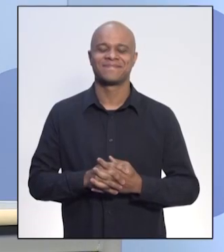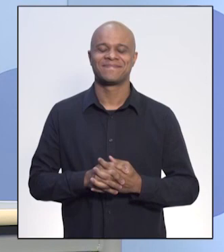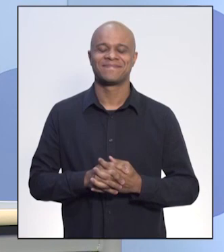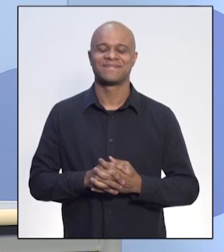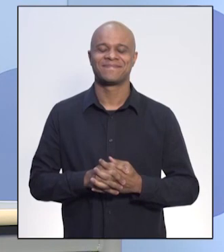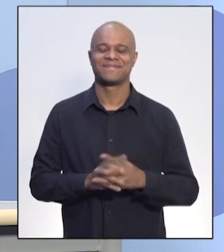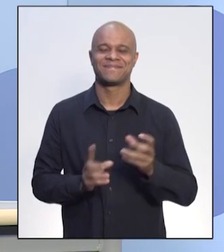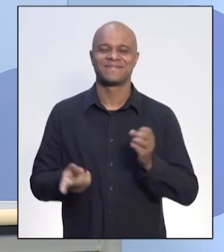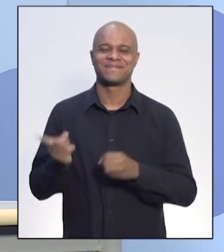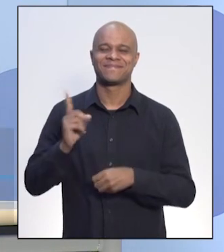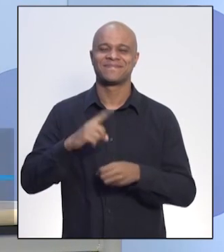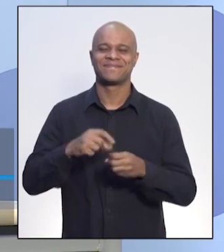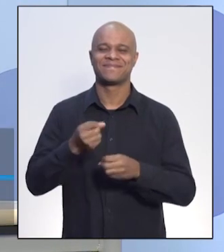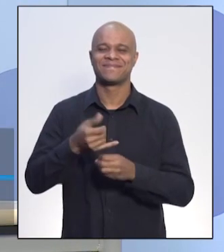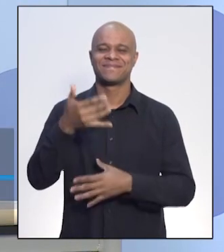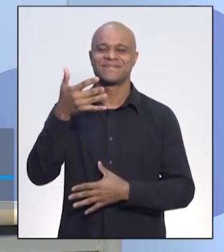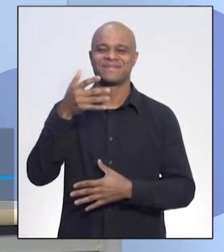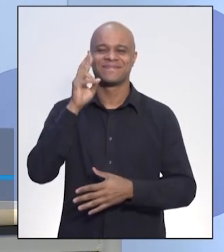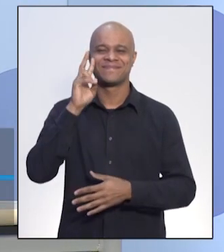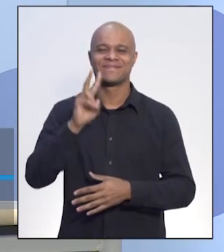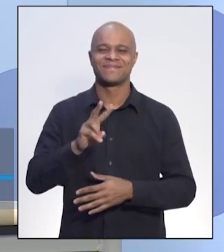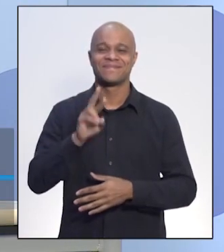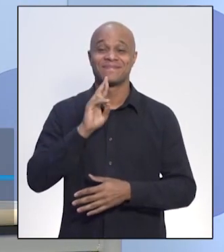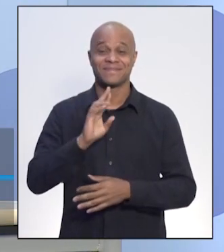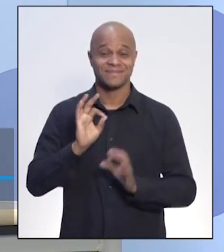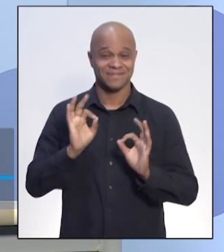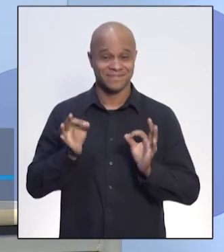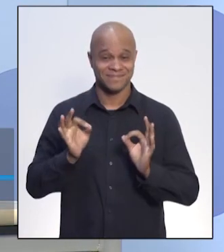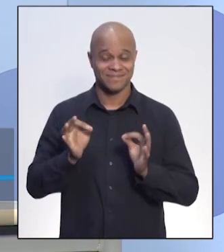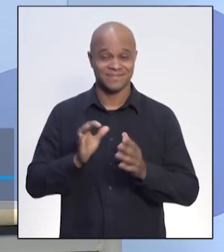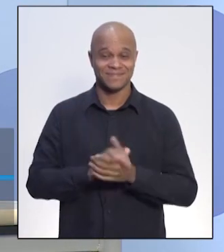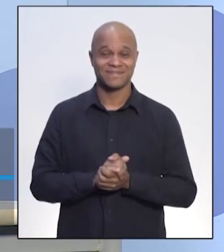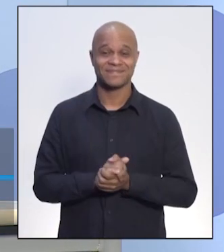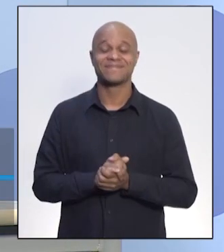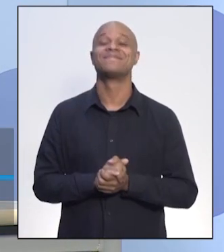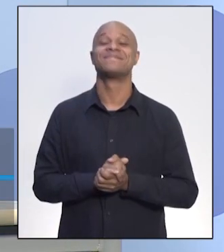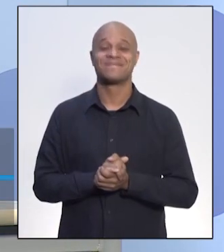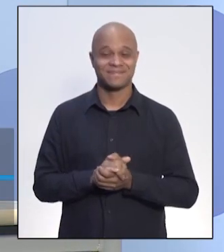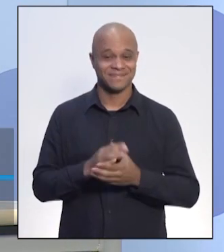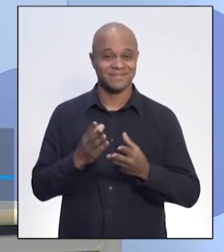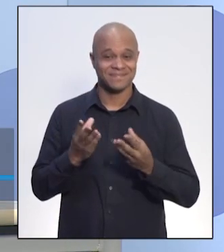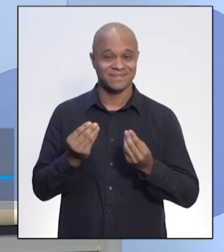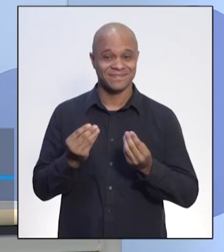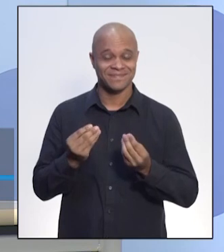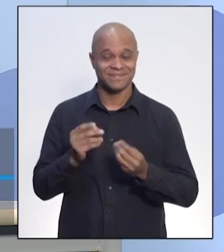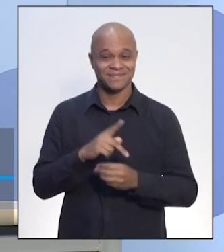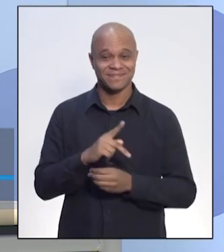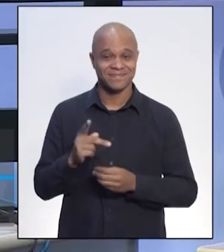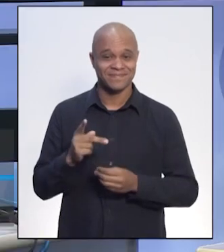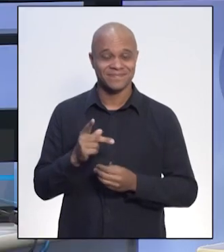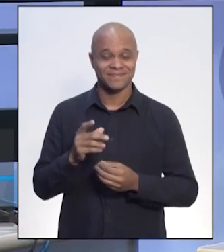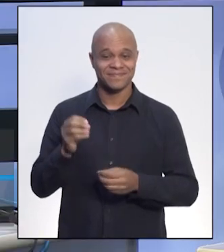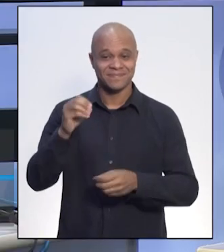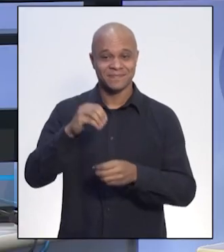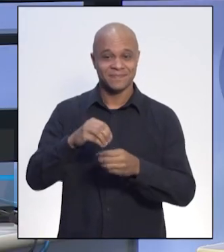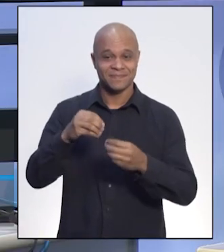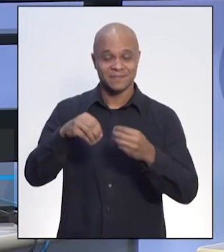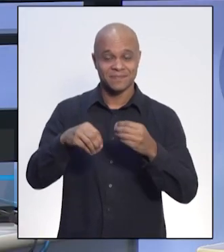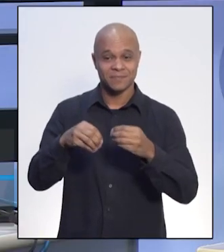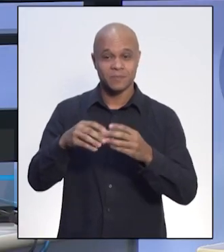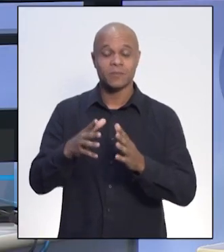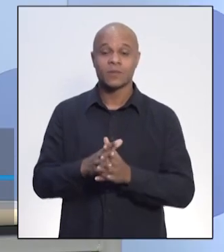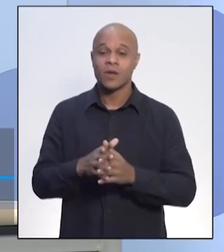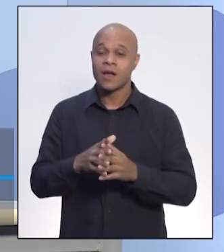voltando de mais uma interação. Pessoal aqui em peso, professora Simone, colocando que a